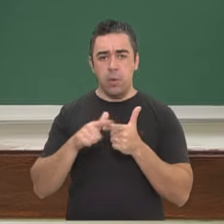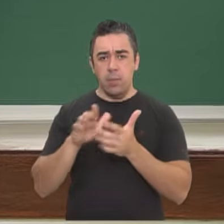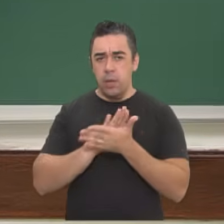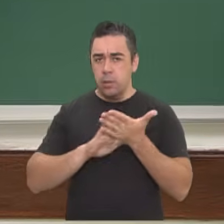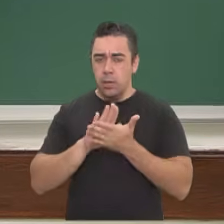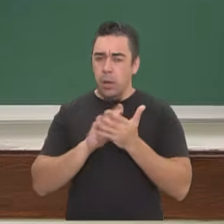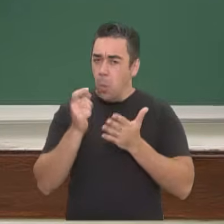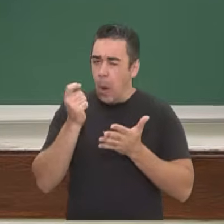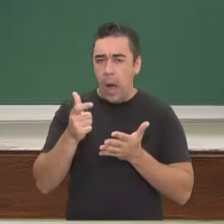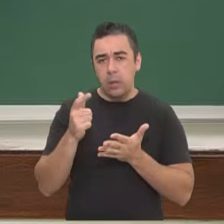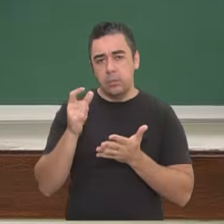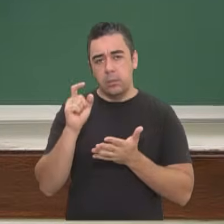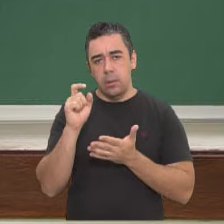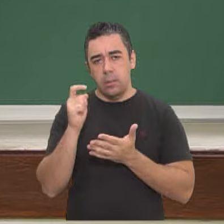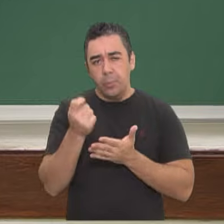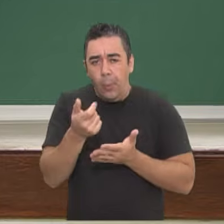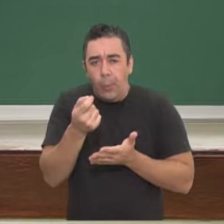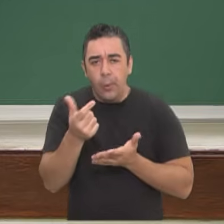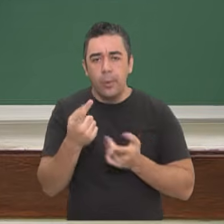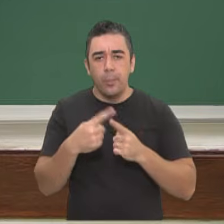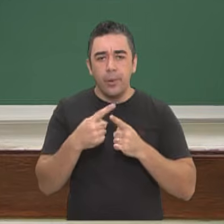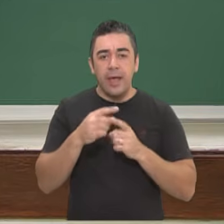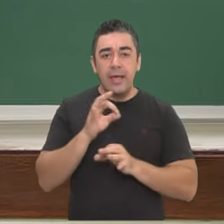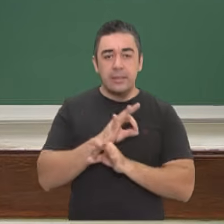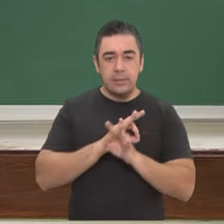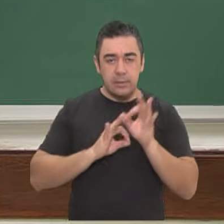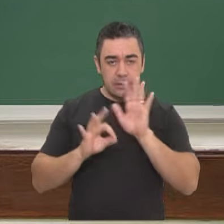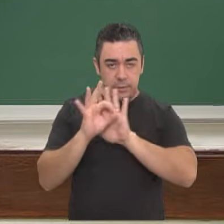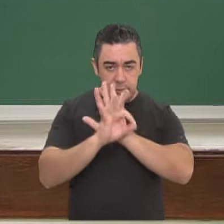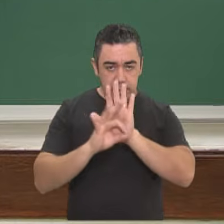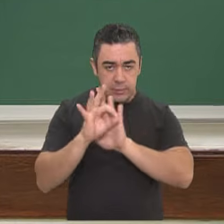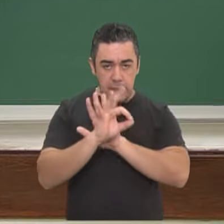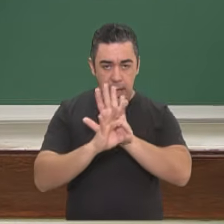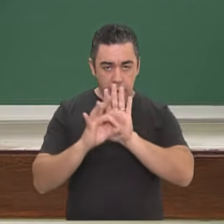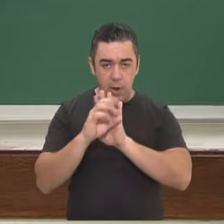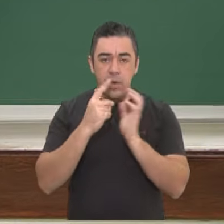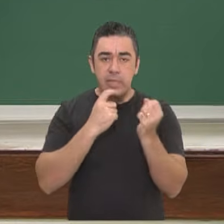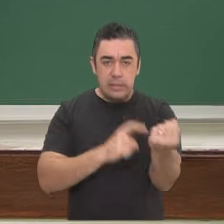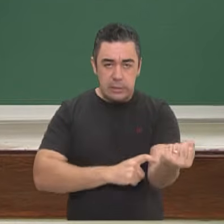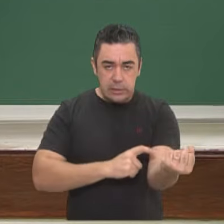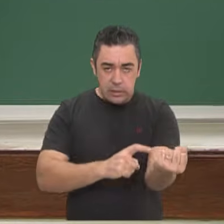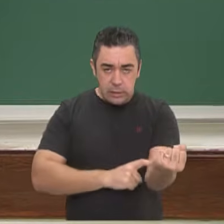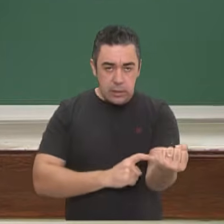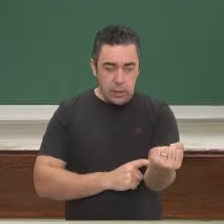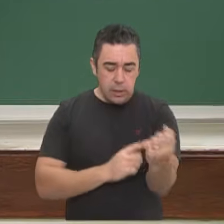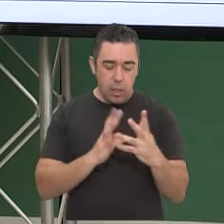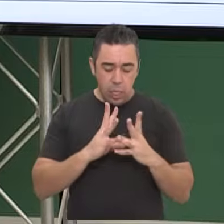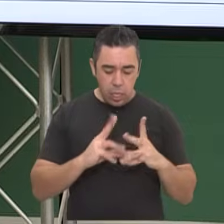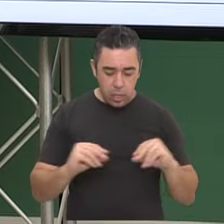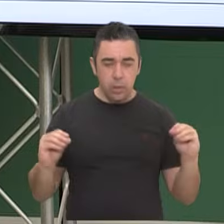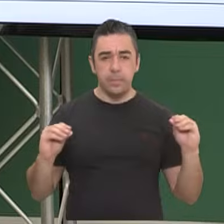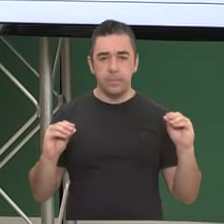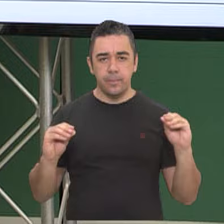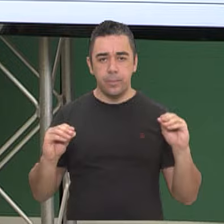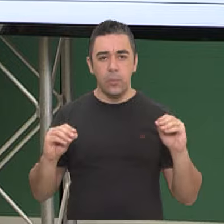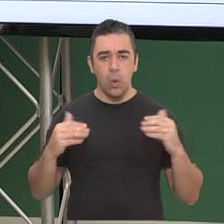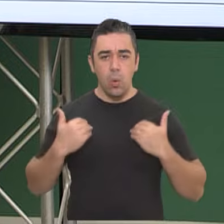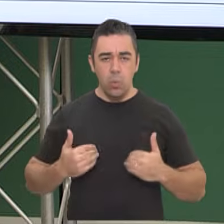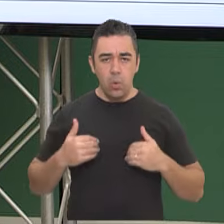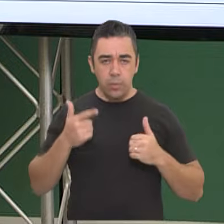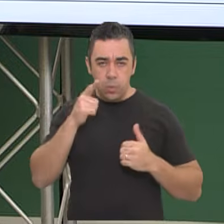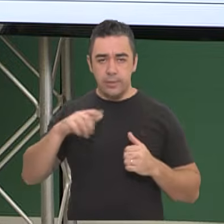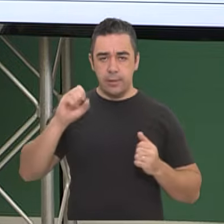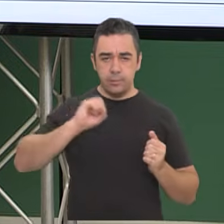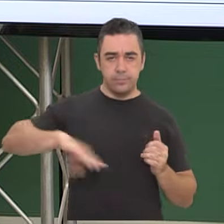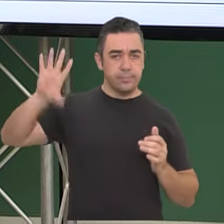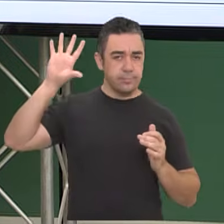grandes problemas, tá? Até porque as células sanguíneas, elas sobrevivem pouco no nosso corpo. Então, logo ali, alguns dias depois, o meu corpo já vai ter